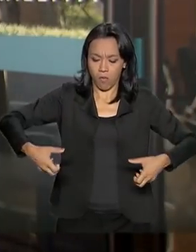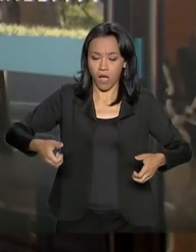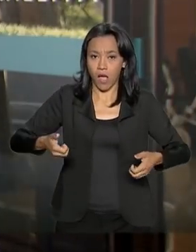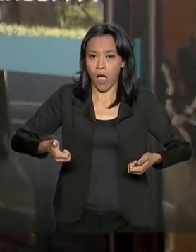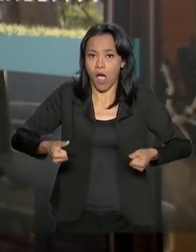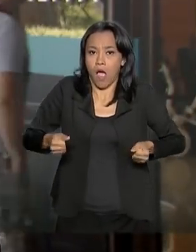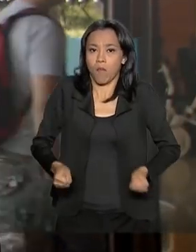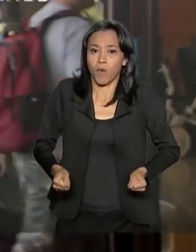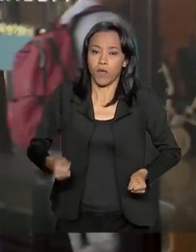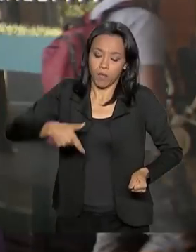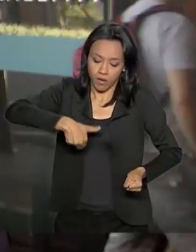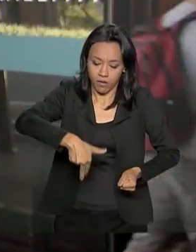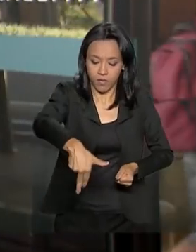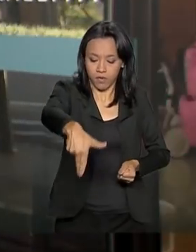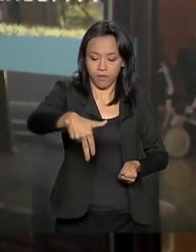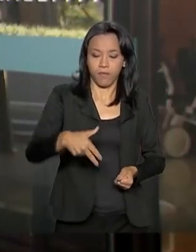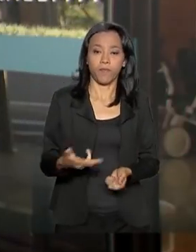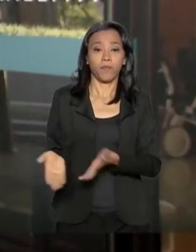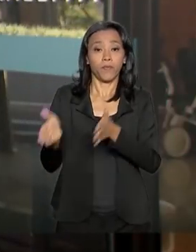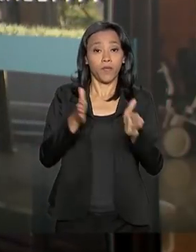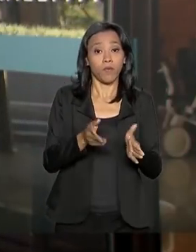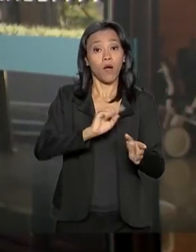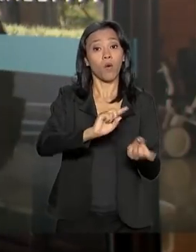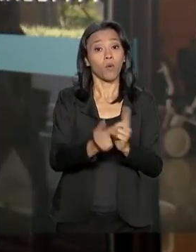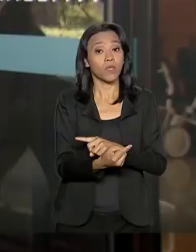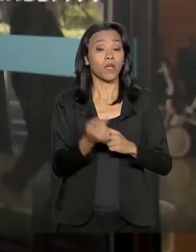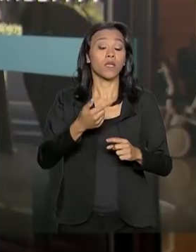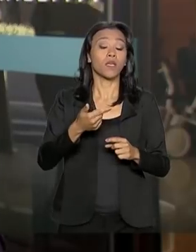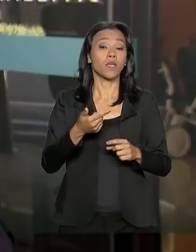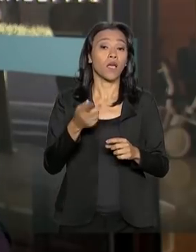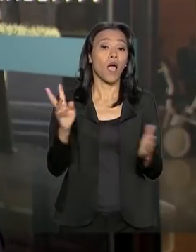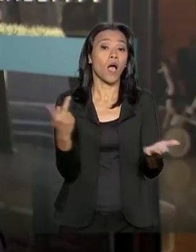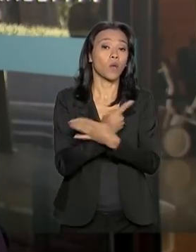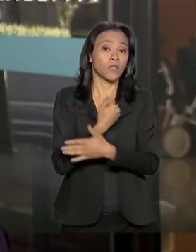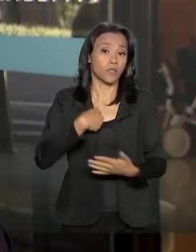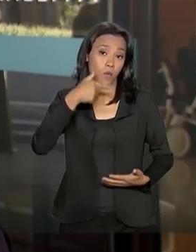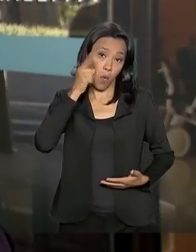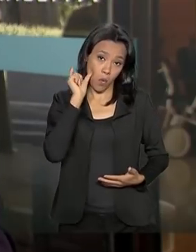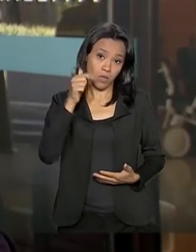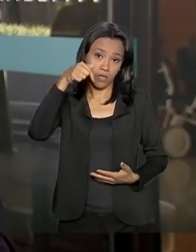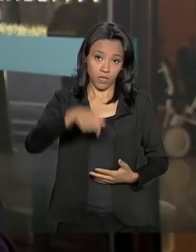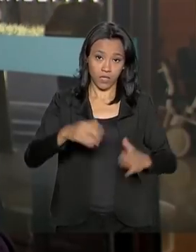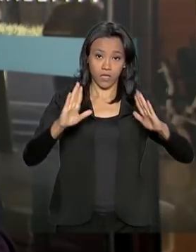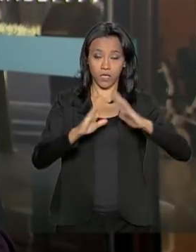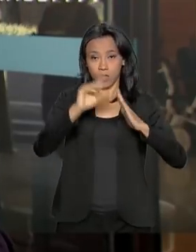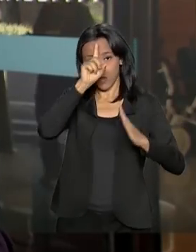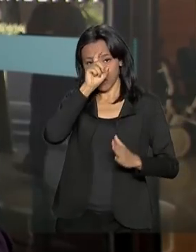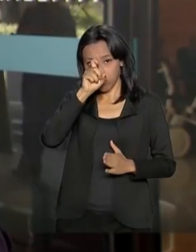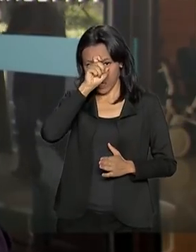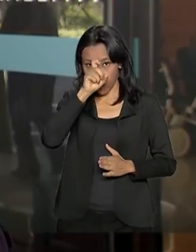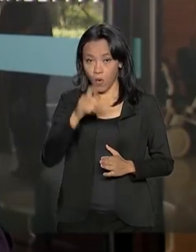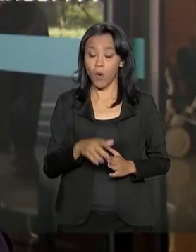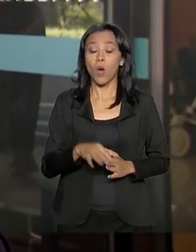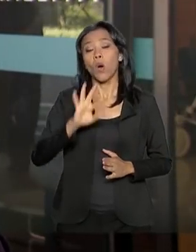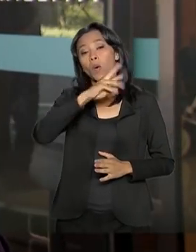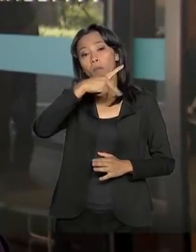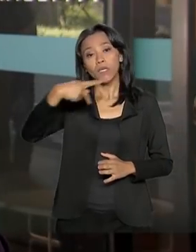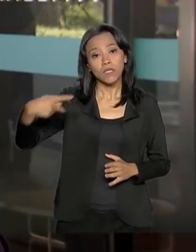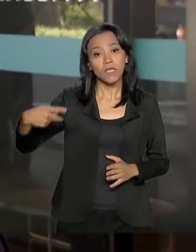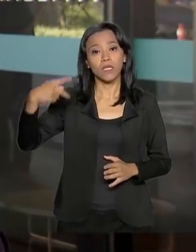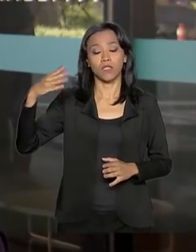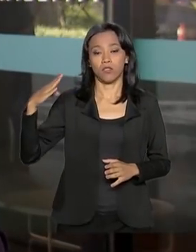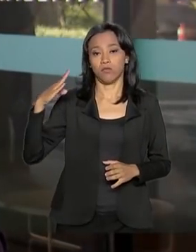bastante satisfatória ao contrário do que aconteceu ontem aqui no Hospital Albert Einstein quando o presidente recebeu o